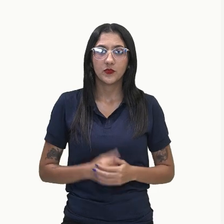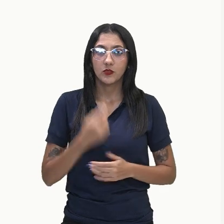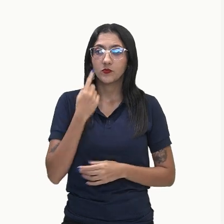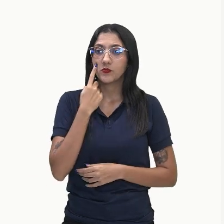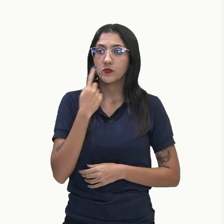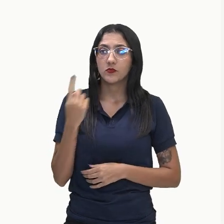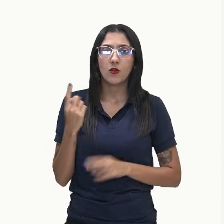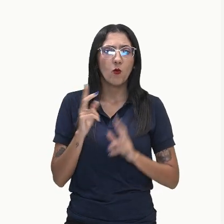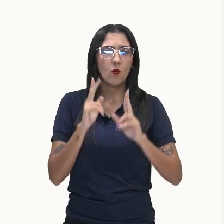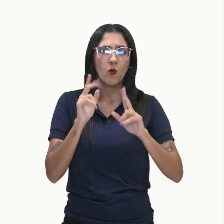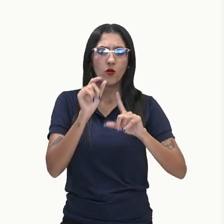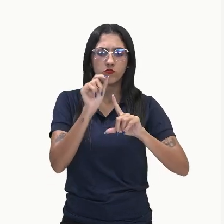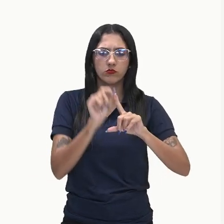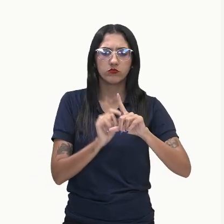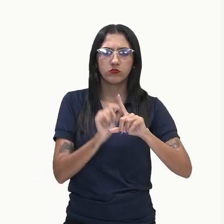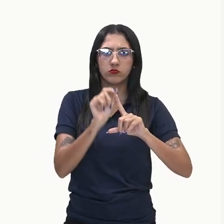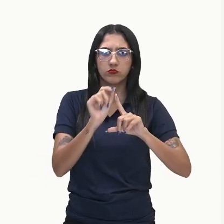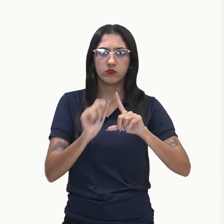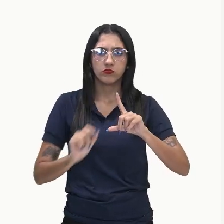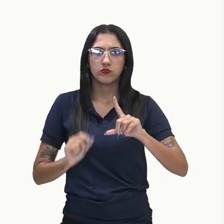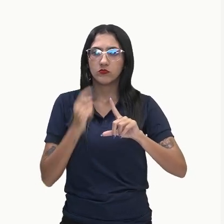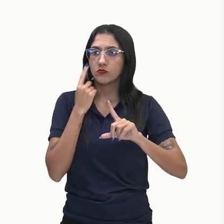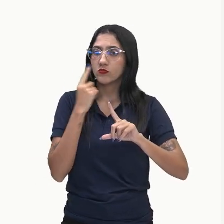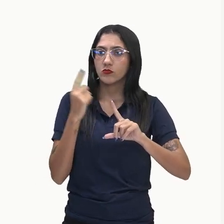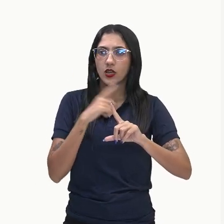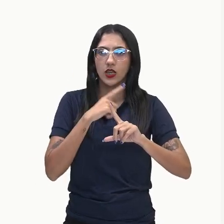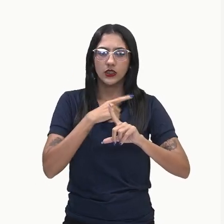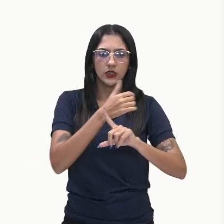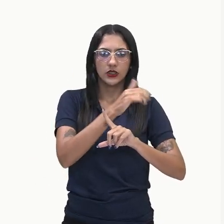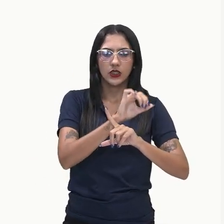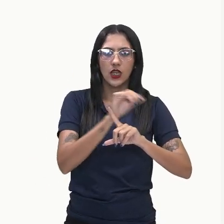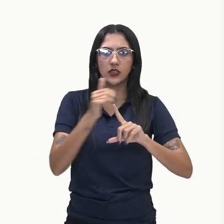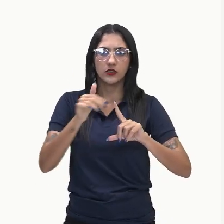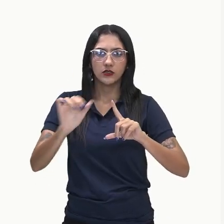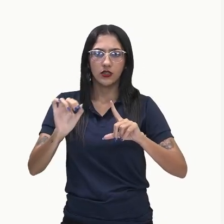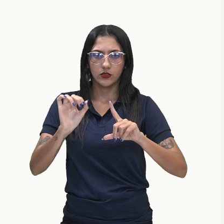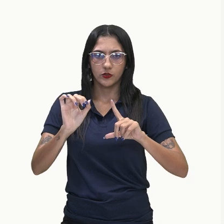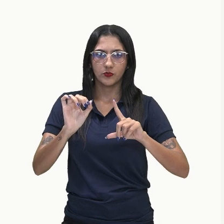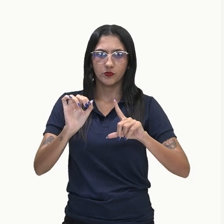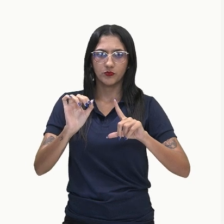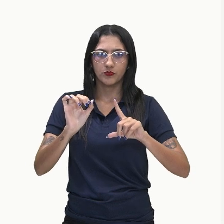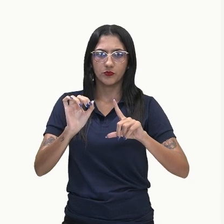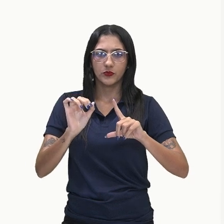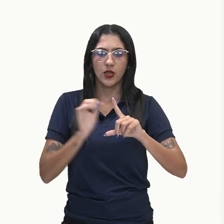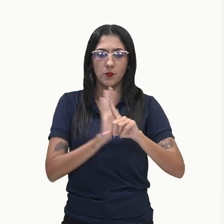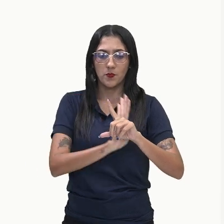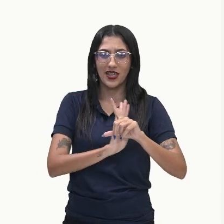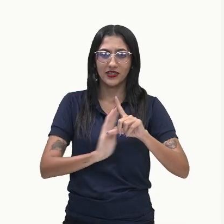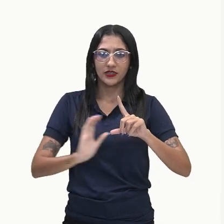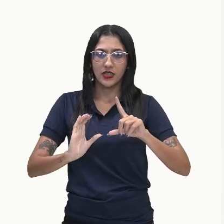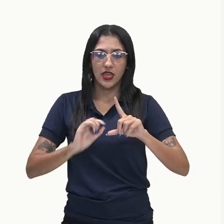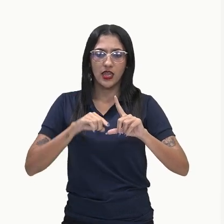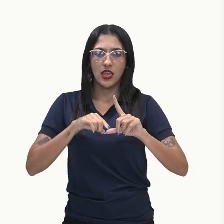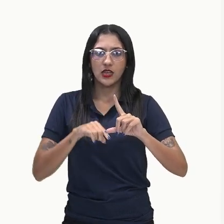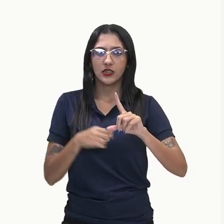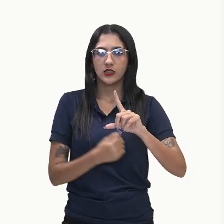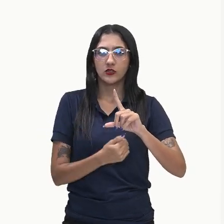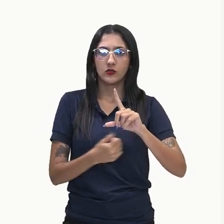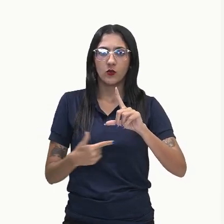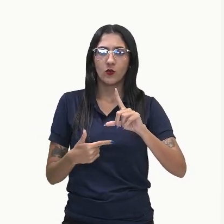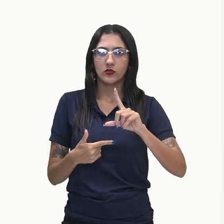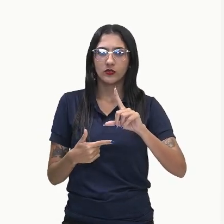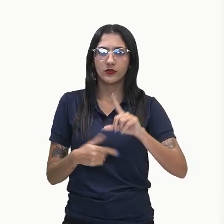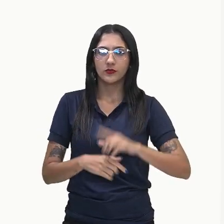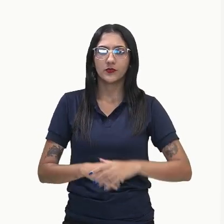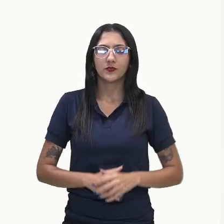medidas iguais medem 10 centímetros e o lado de medida diferente mede ali